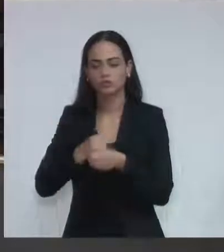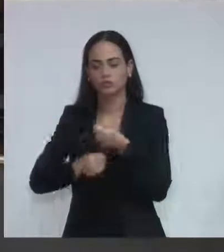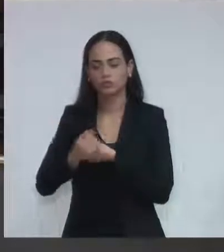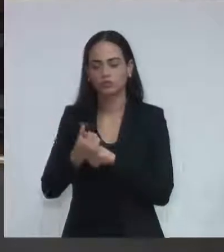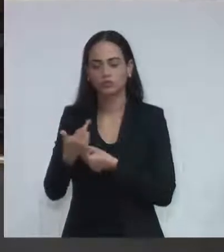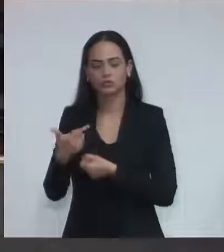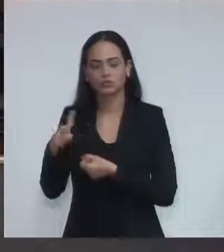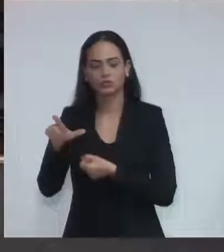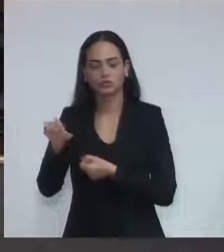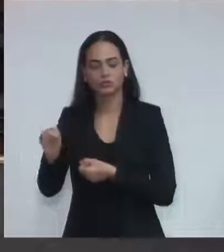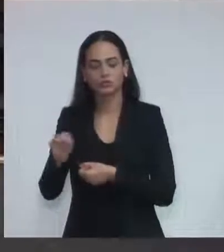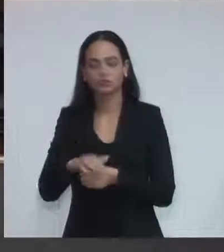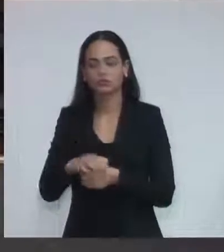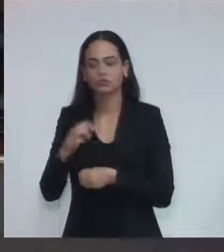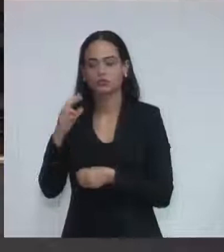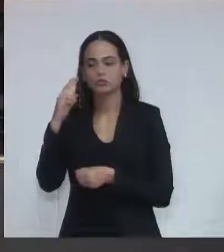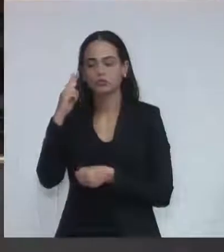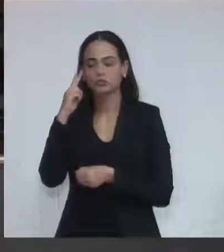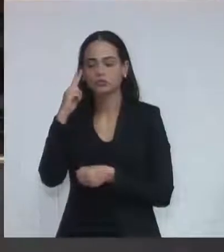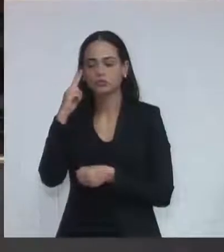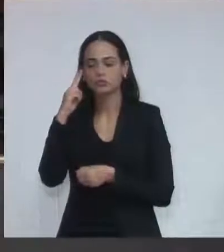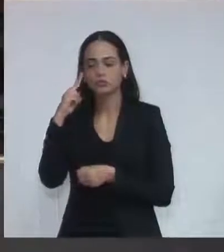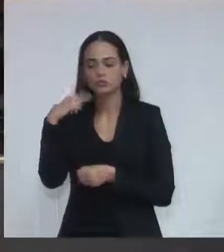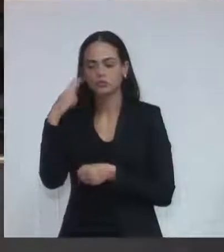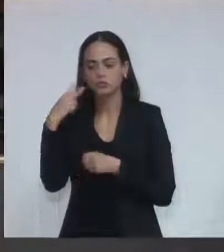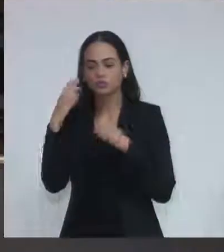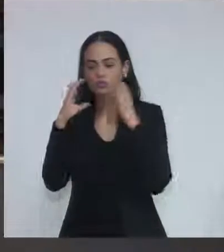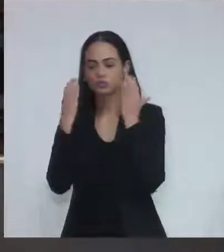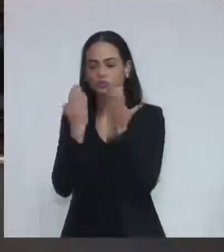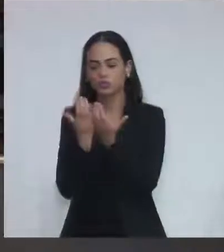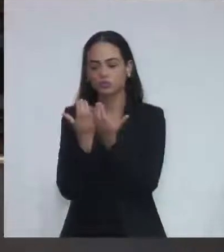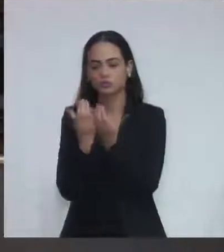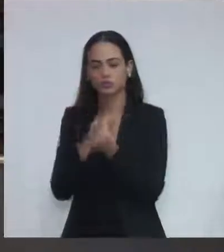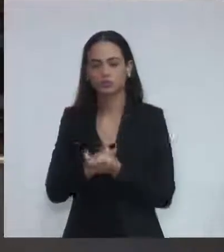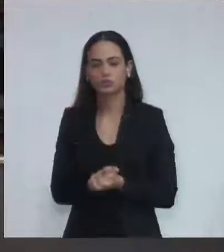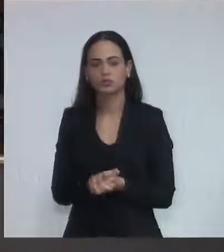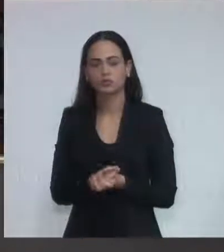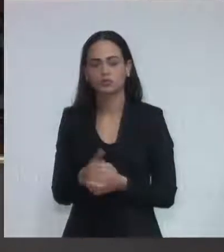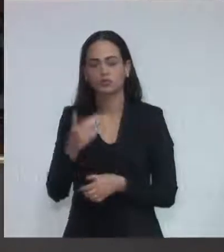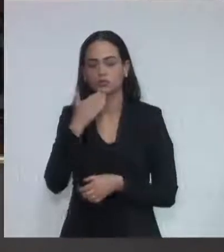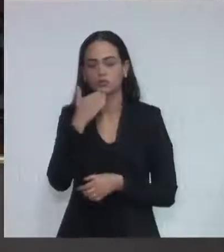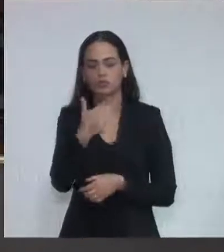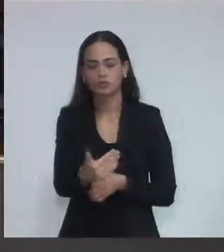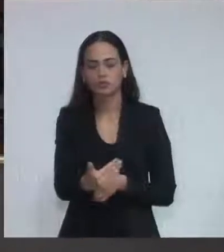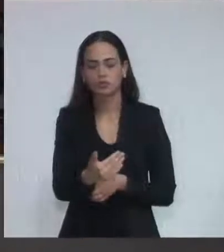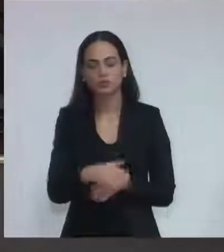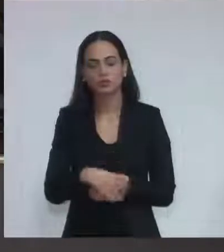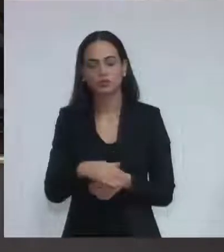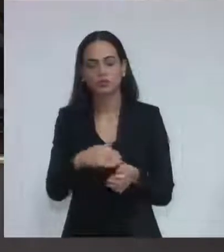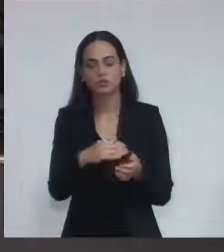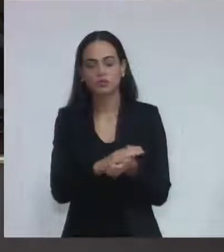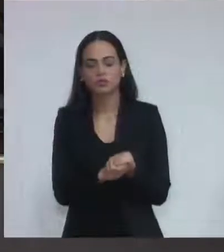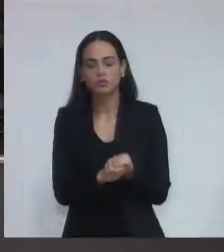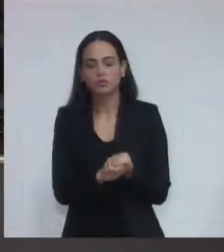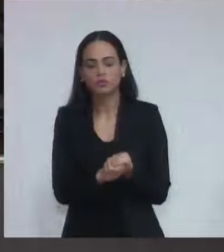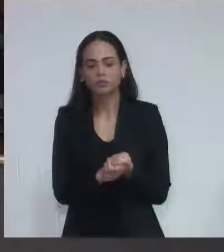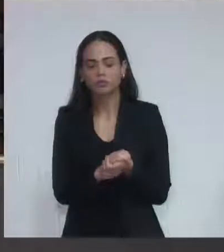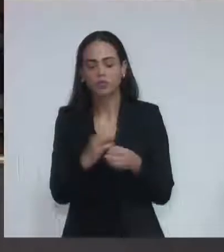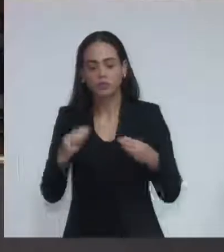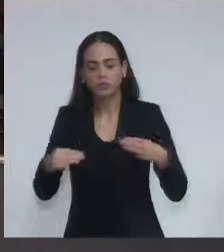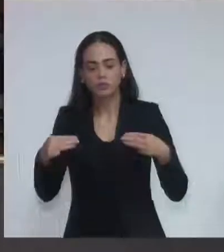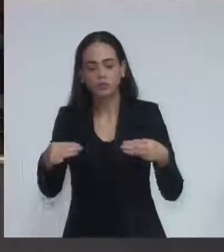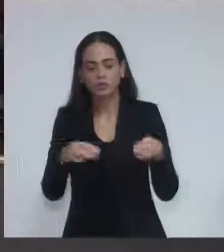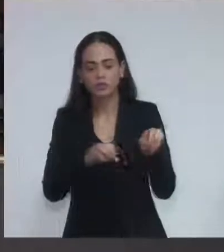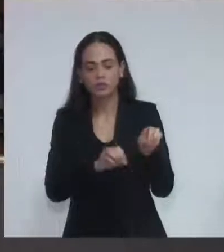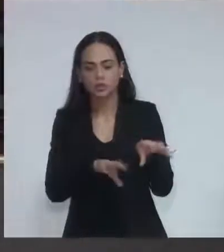de Vinhedo do Estado de São Paulo apresenta nos termos regimentais esta moção de apelo ao Ministério da Educação e ao SECAD para que não